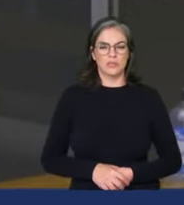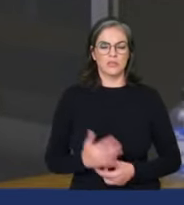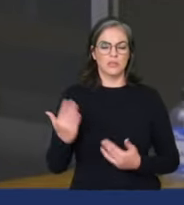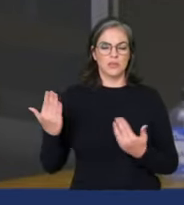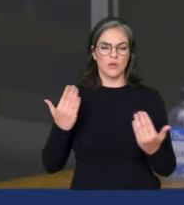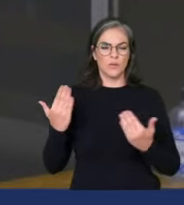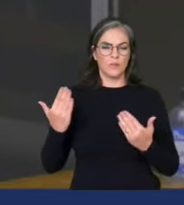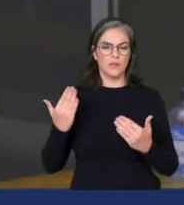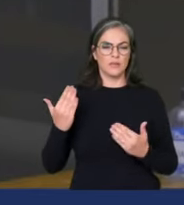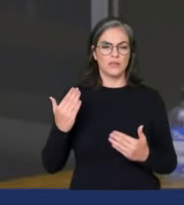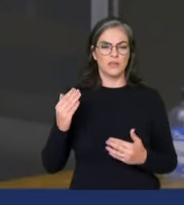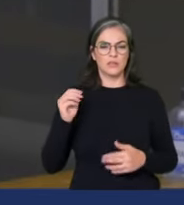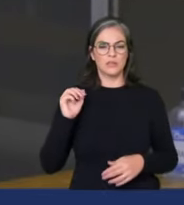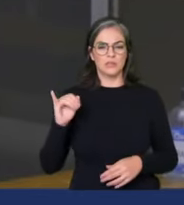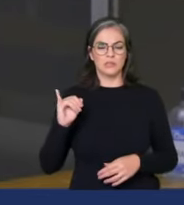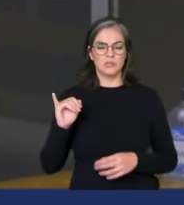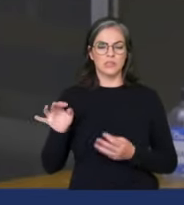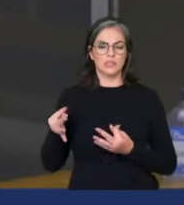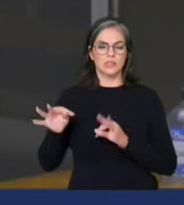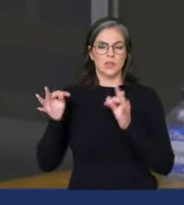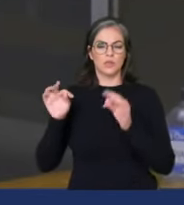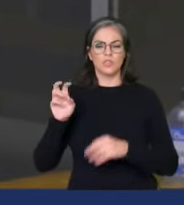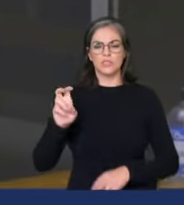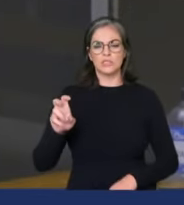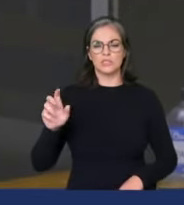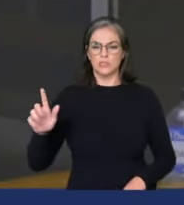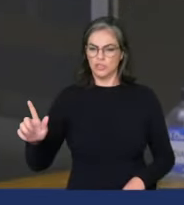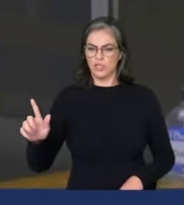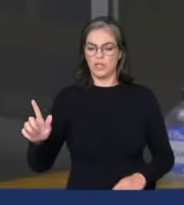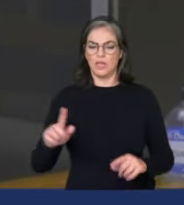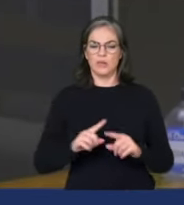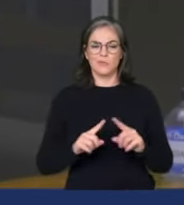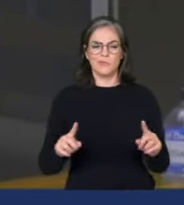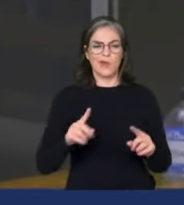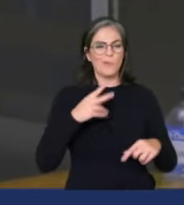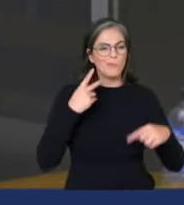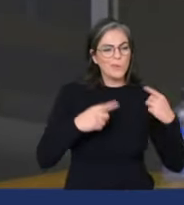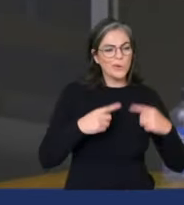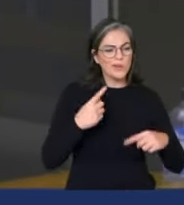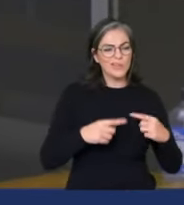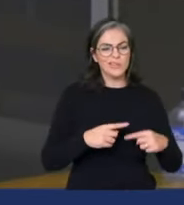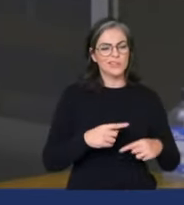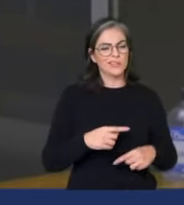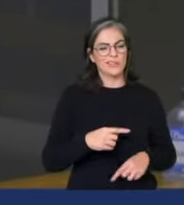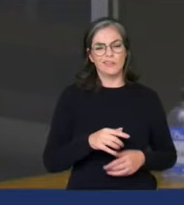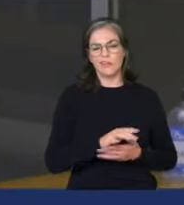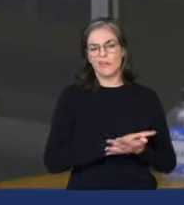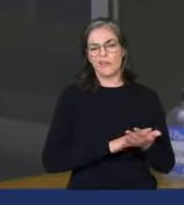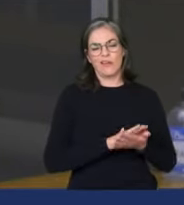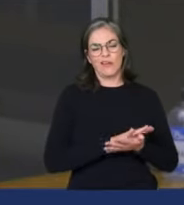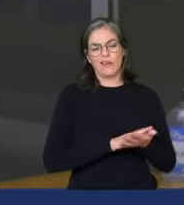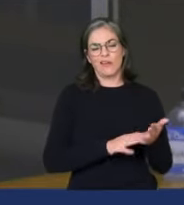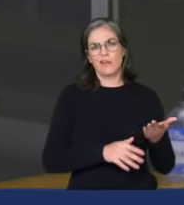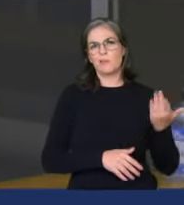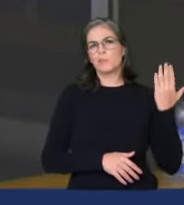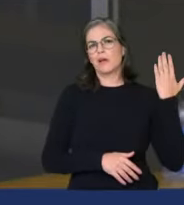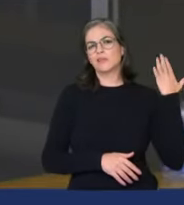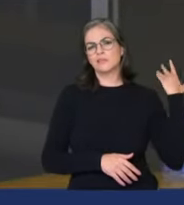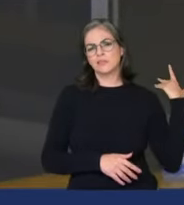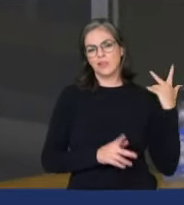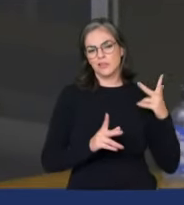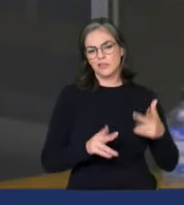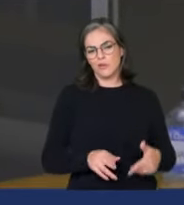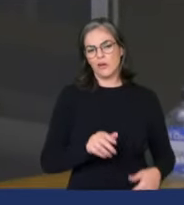ainda analógica. Nós precisamos discutir esses temas aqui. Nós precisamos discutir desenvolvimento. Nós